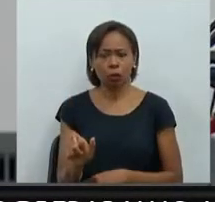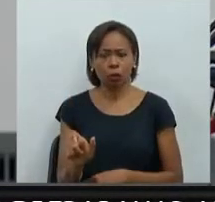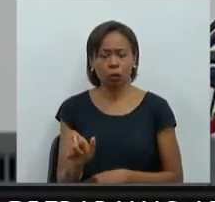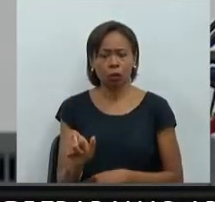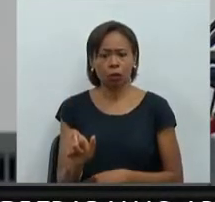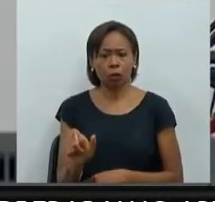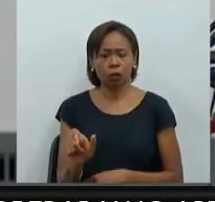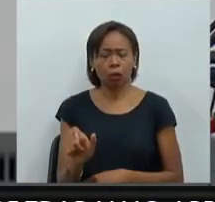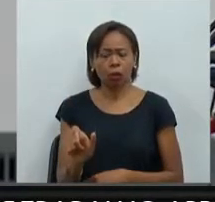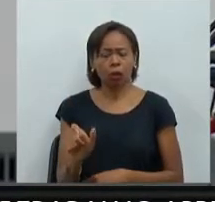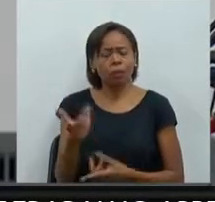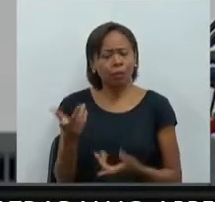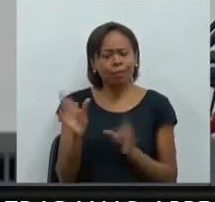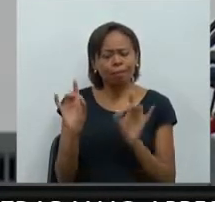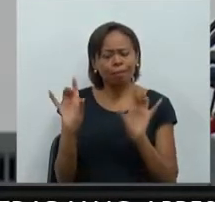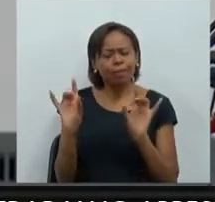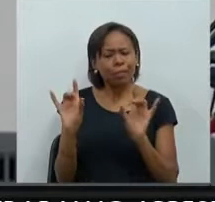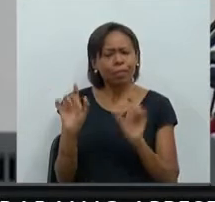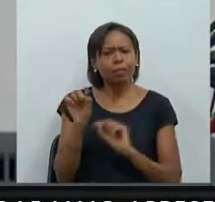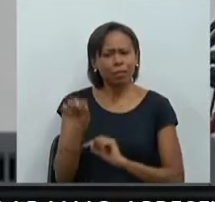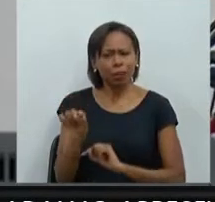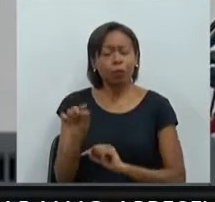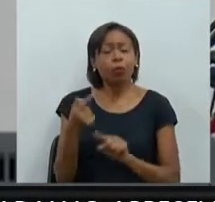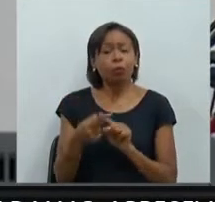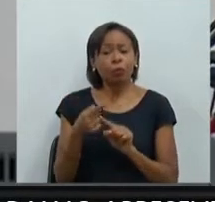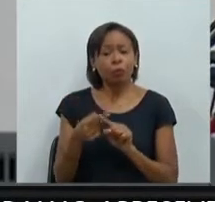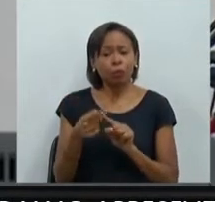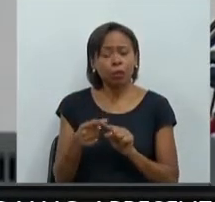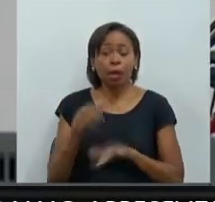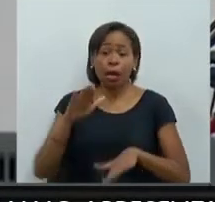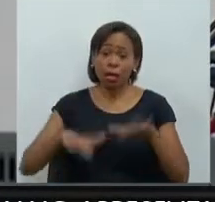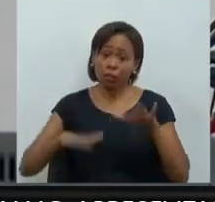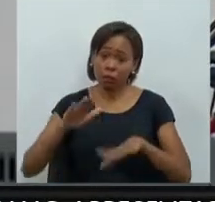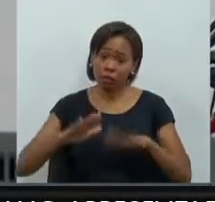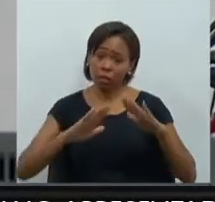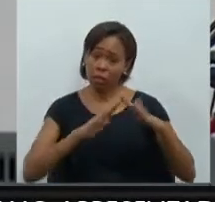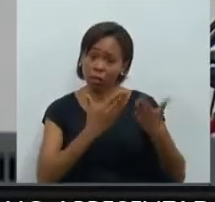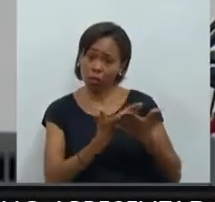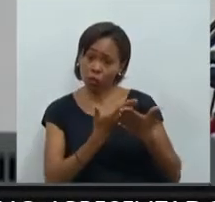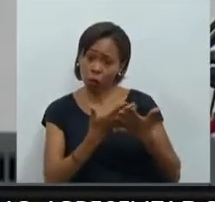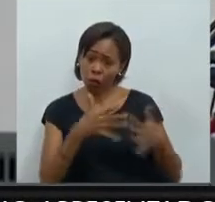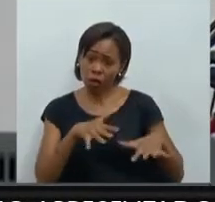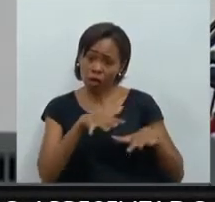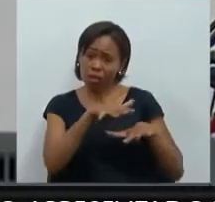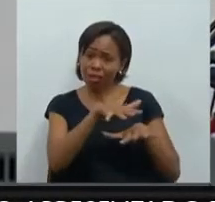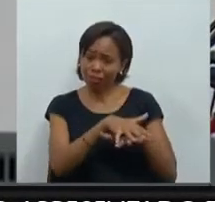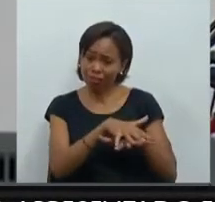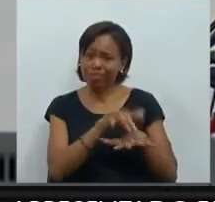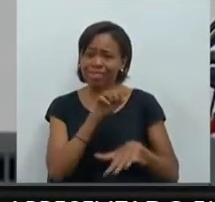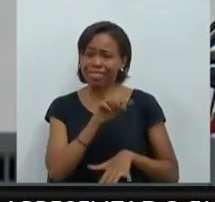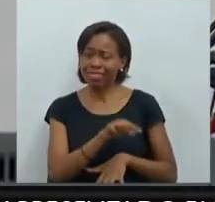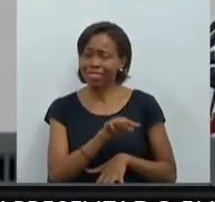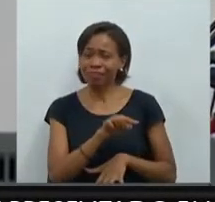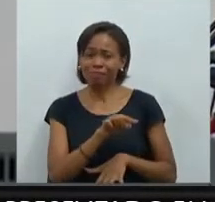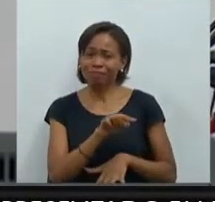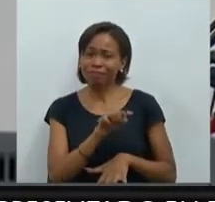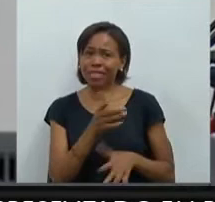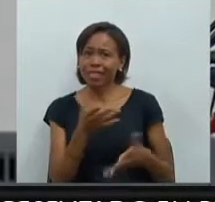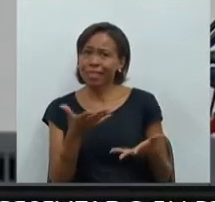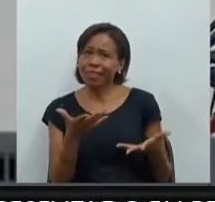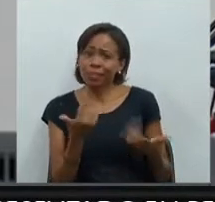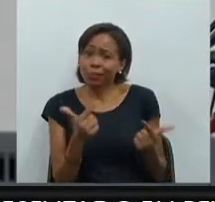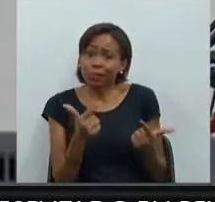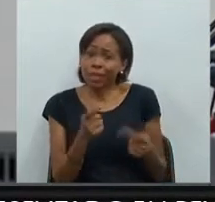especial. E, às vezes, lá na escola regular, ele não tem aquele tempo que ele precisa